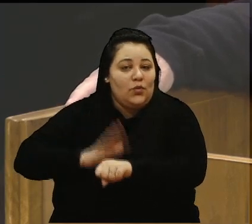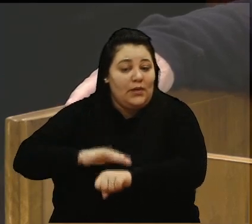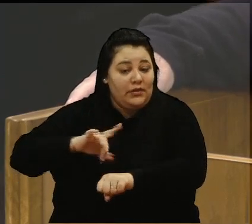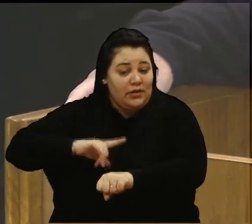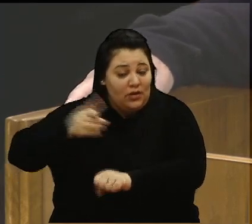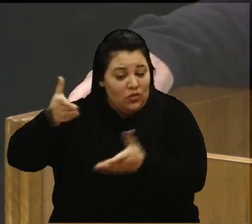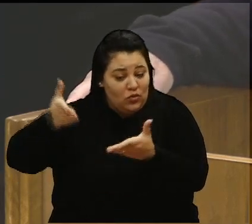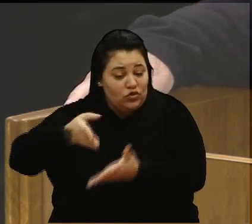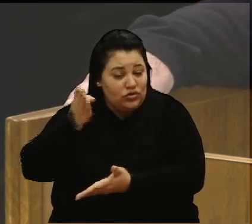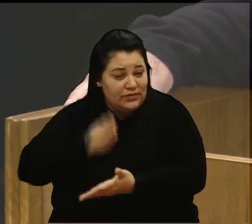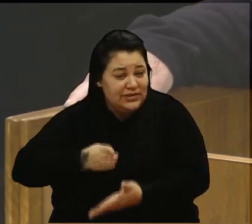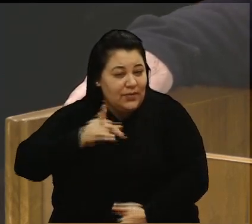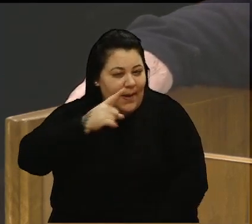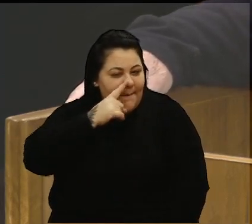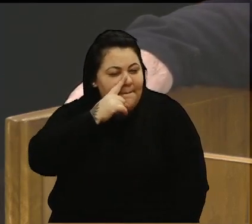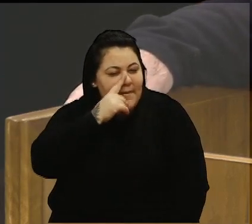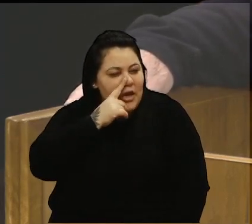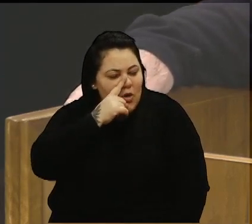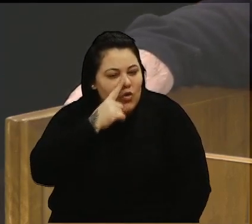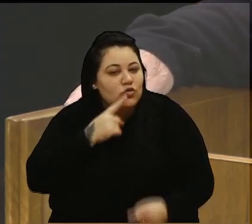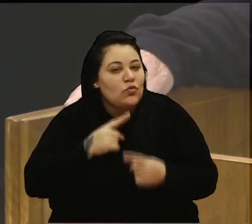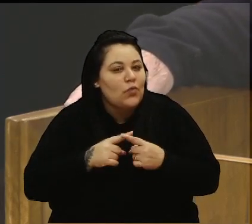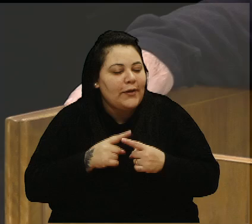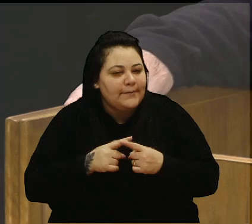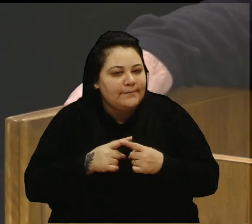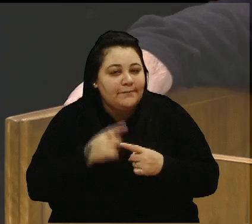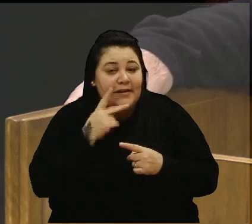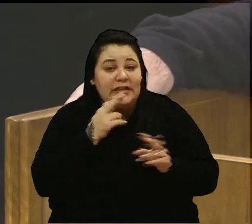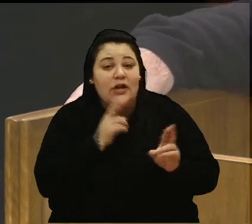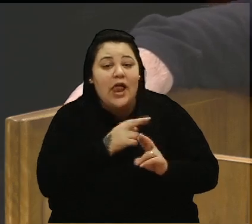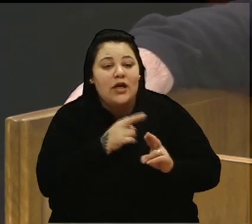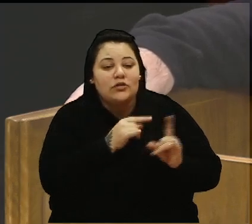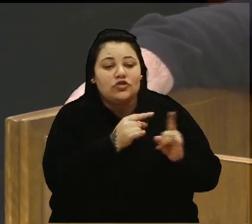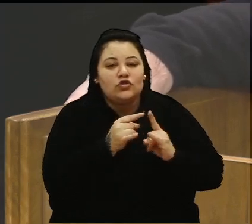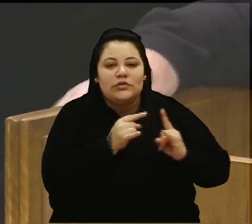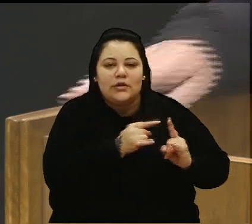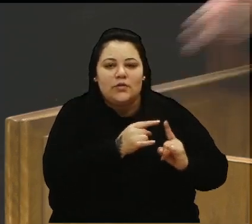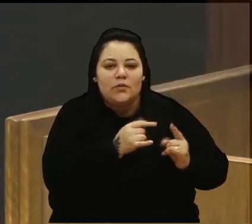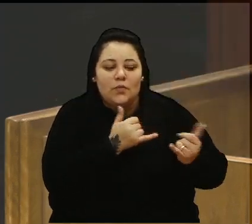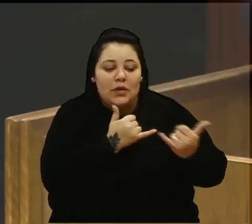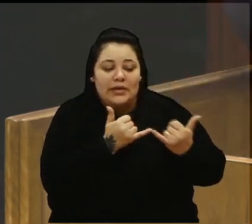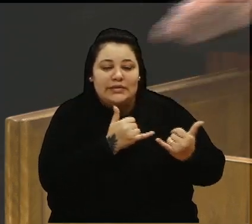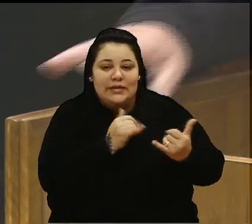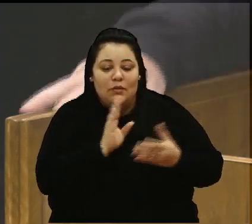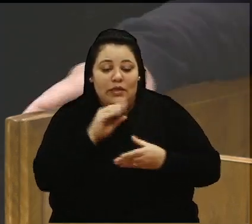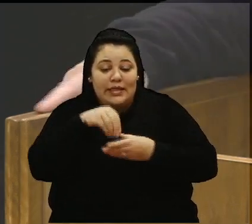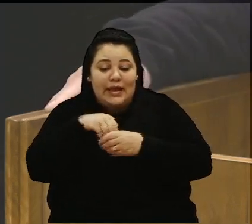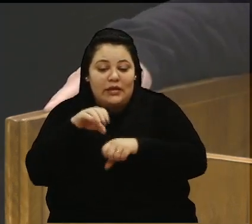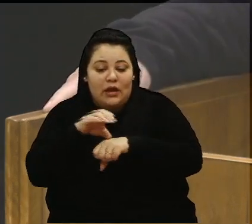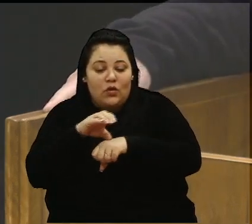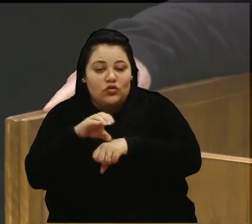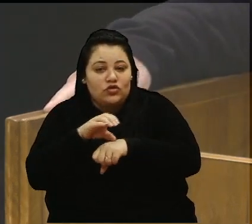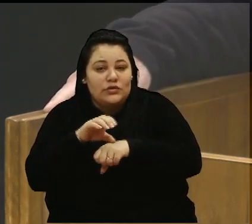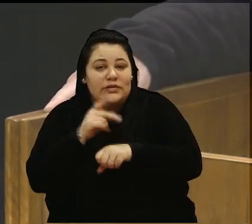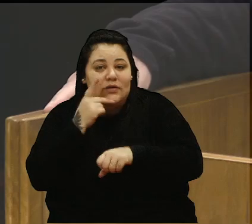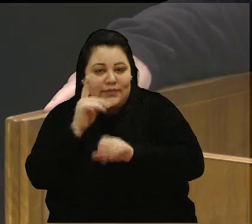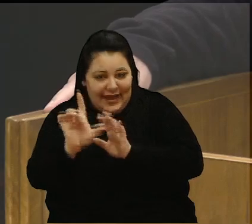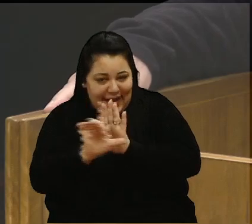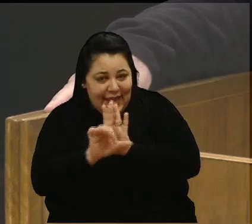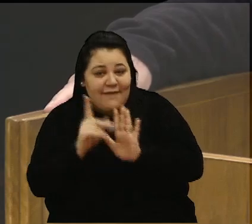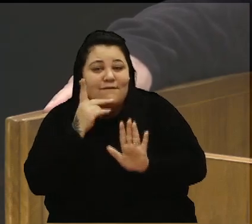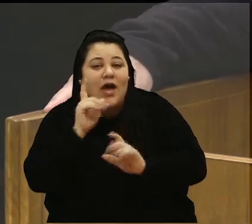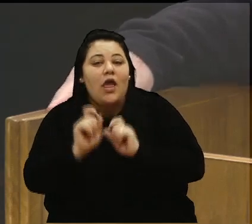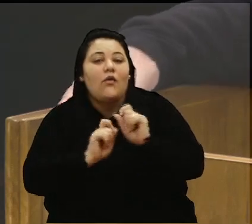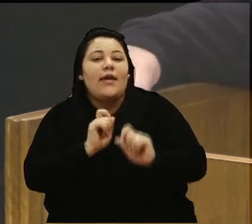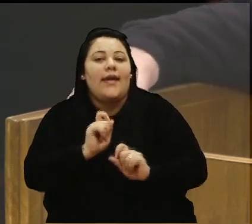momento perigoso do ponto de vista das instituições. Se lá na Constituição se diz que